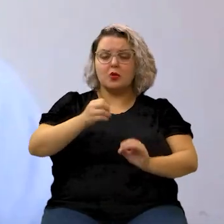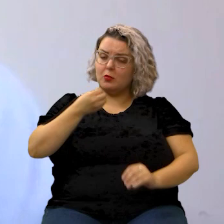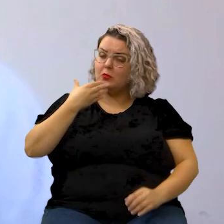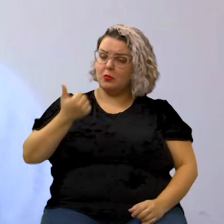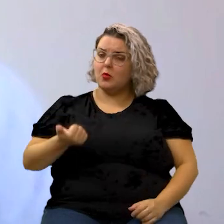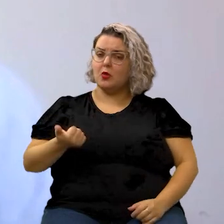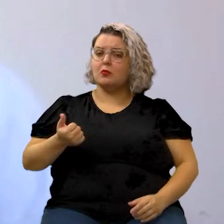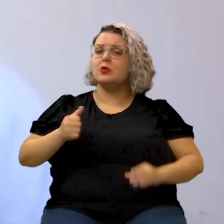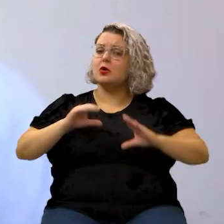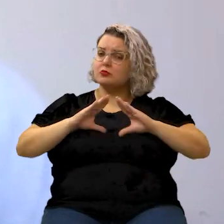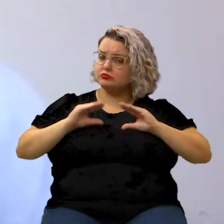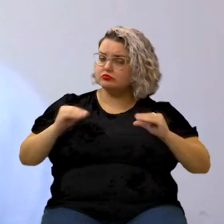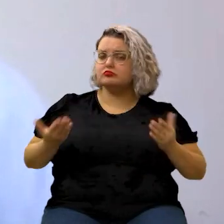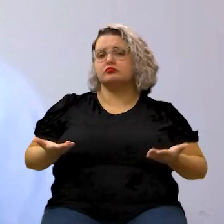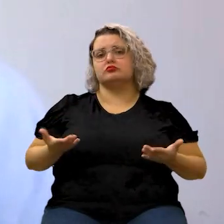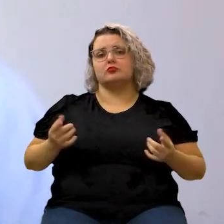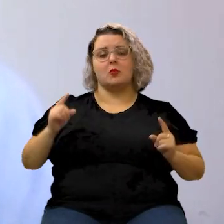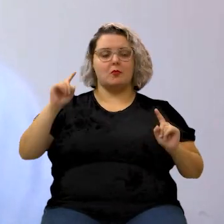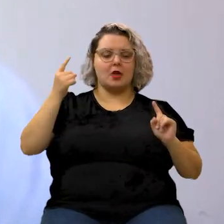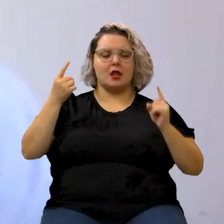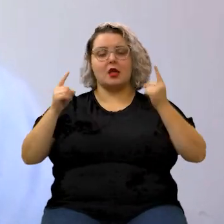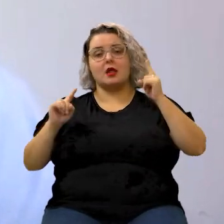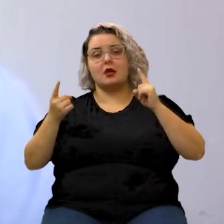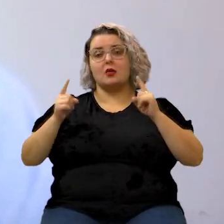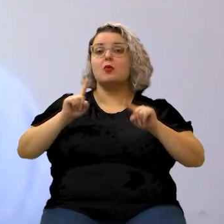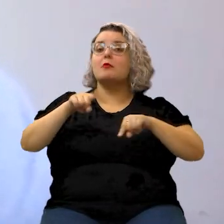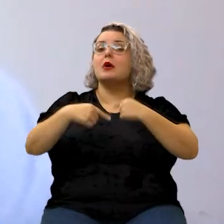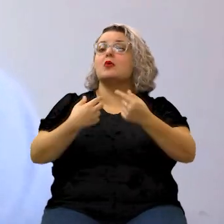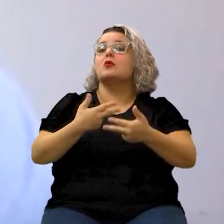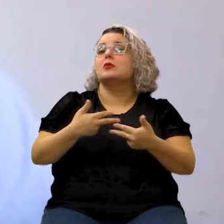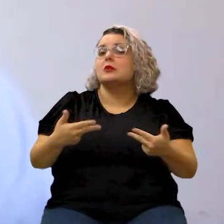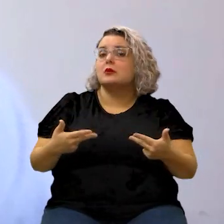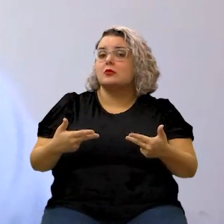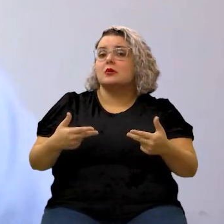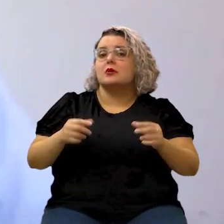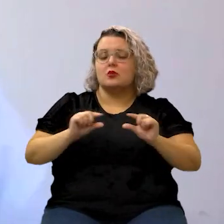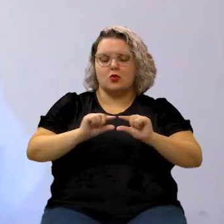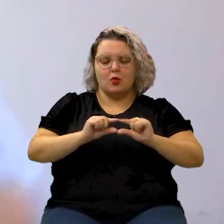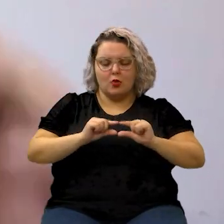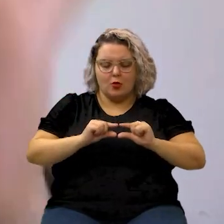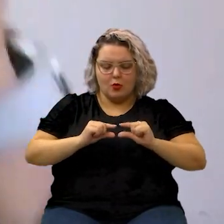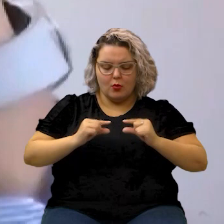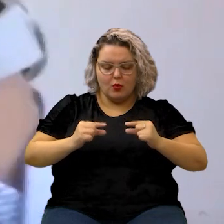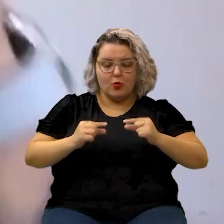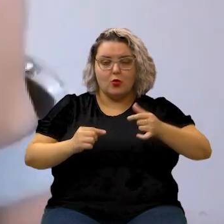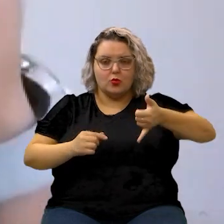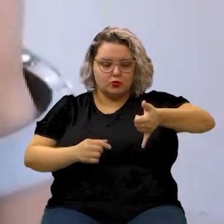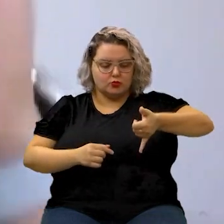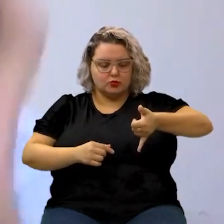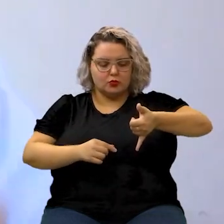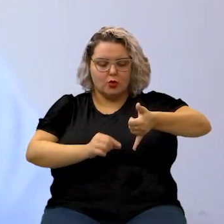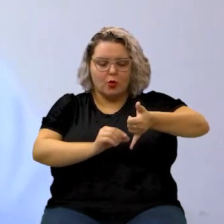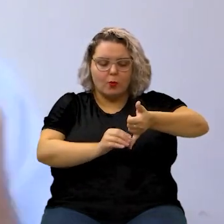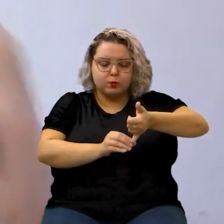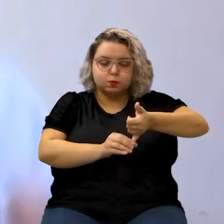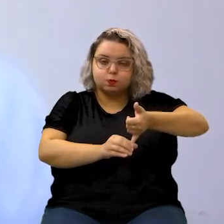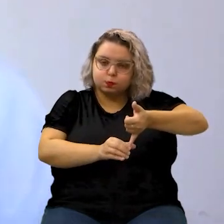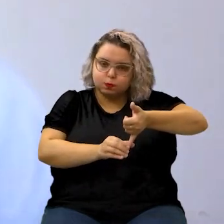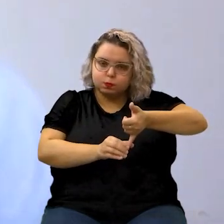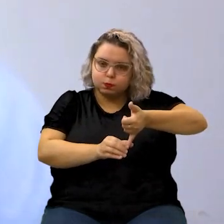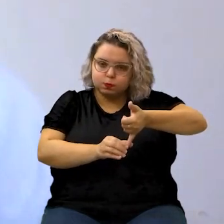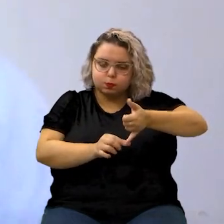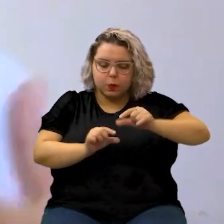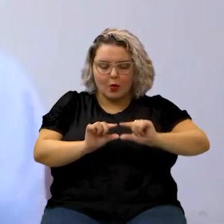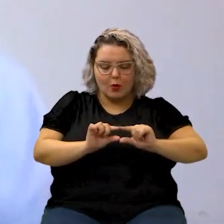conseguir ter bons conforto durante o carnaval. Uma outra coisa é esse salto ser um pouquinho mais grosso, tá? Quanto